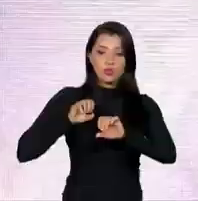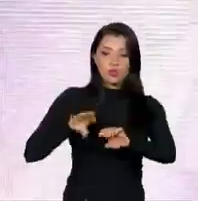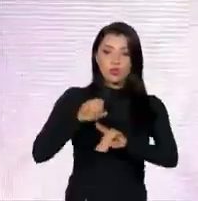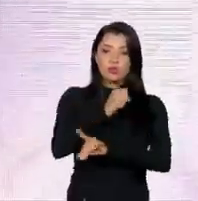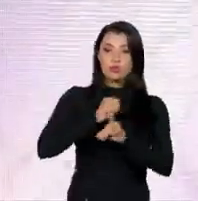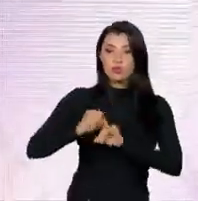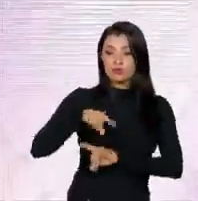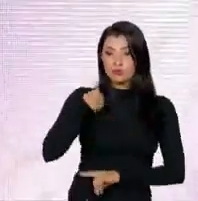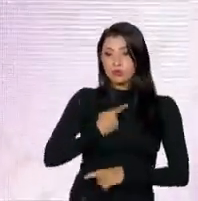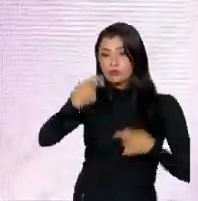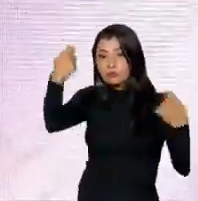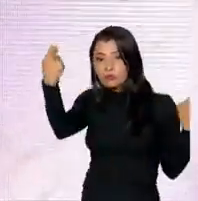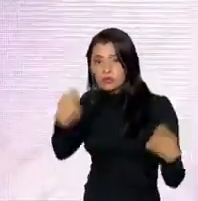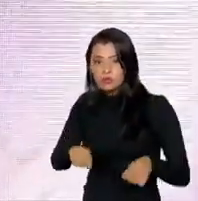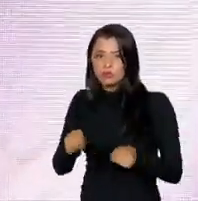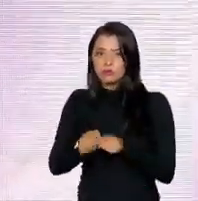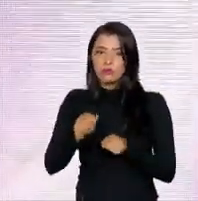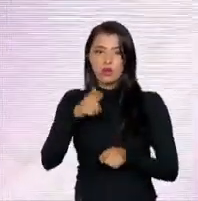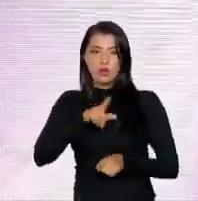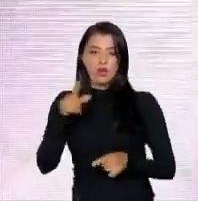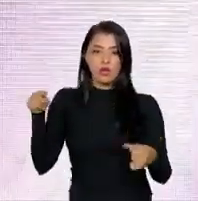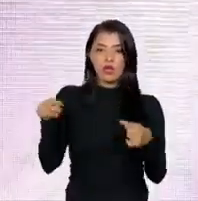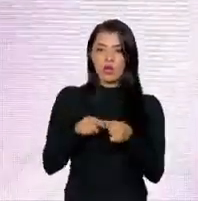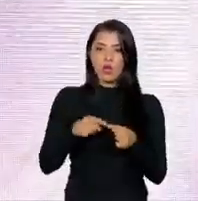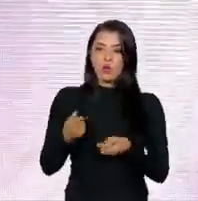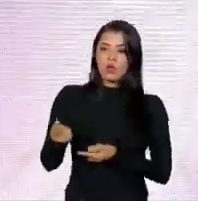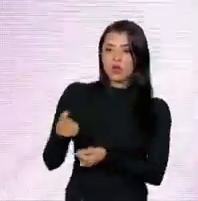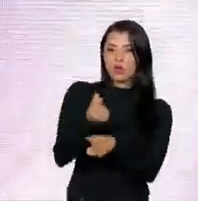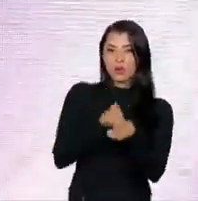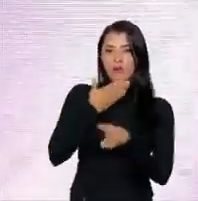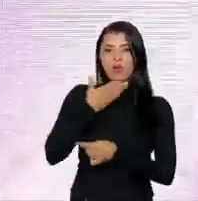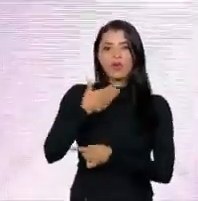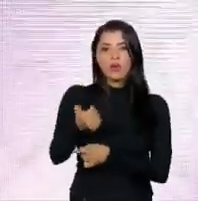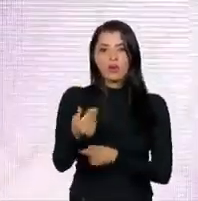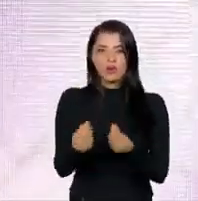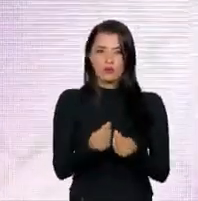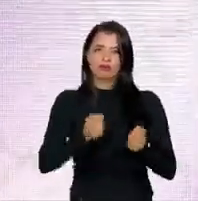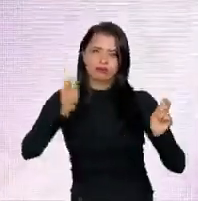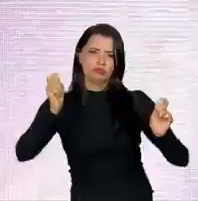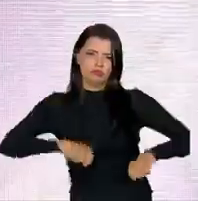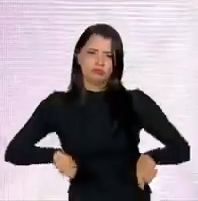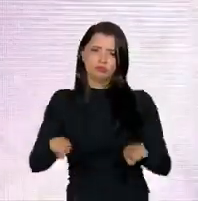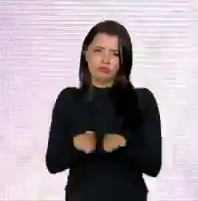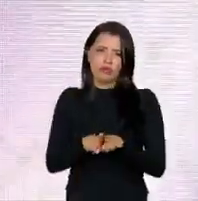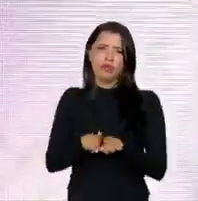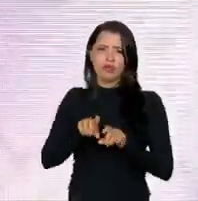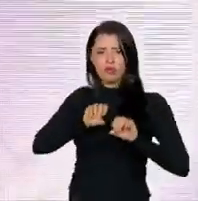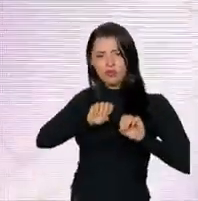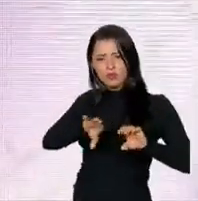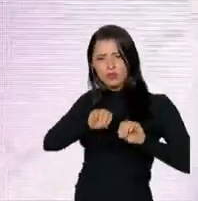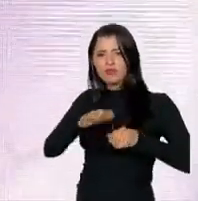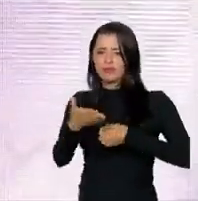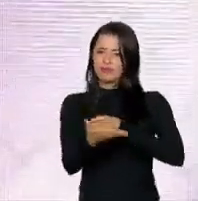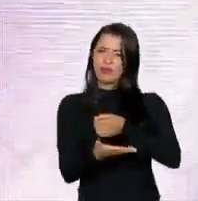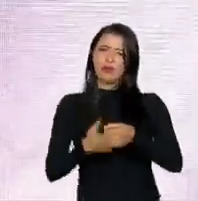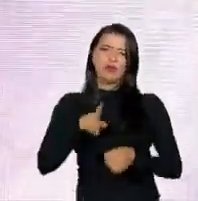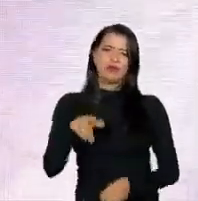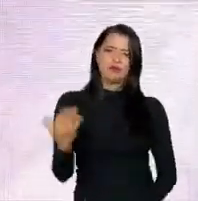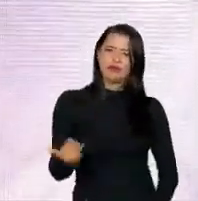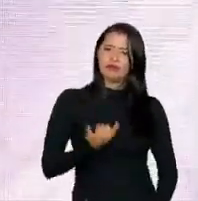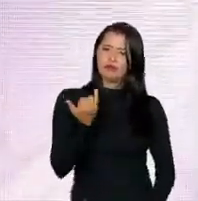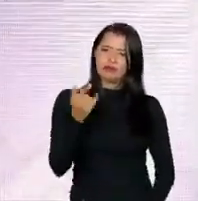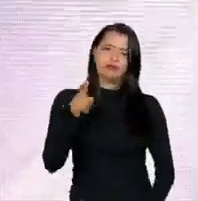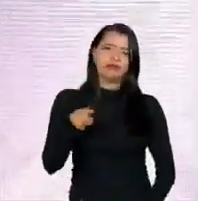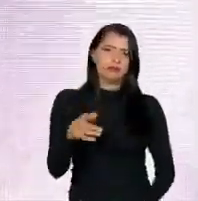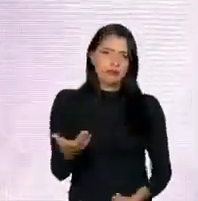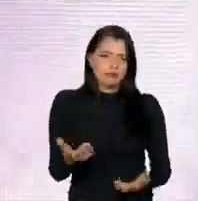que nós precisamos resolver para ter uma economia mais pujante? E com certeza a educação é um dos pilares fundamentais para